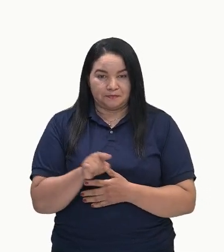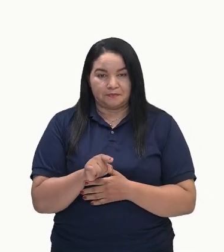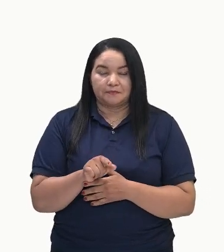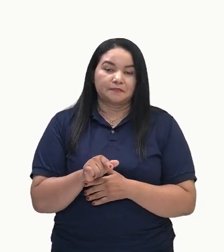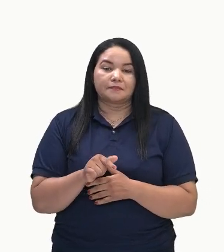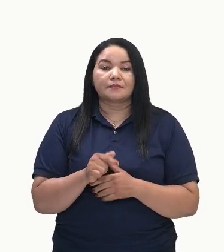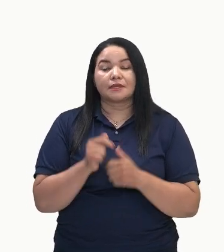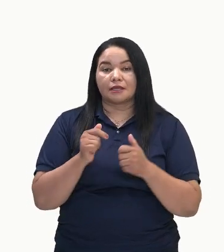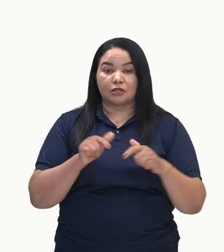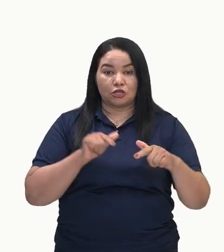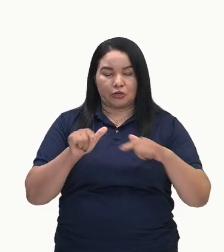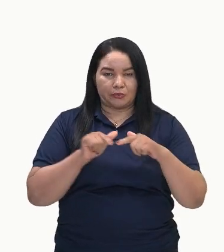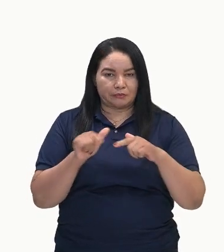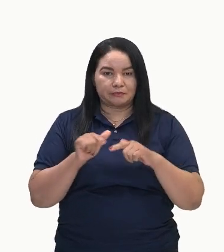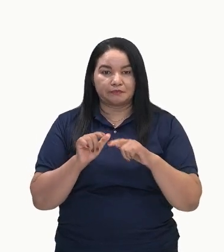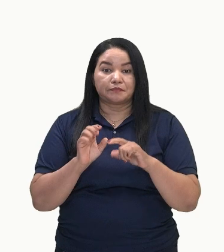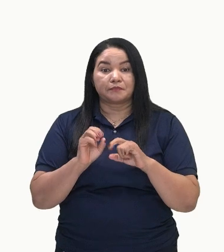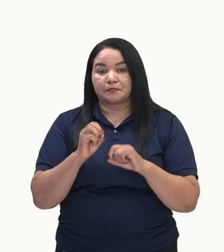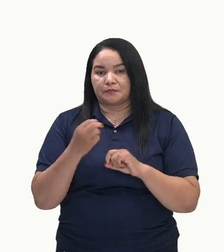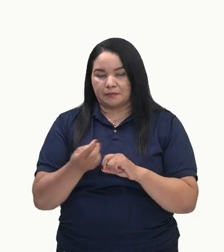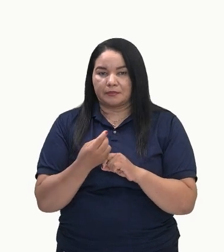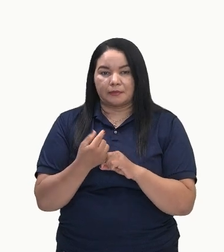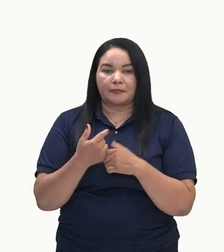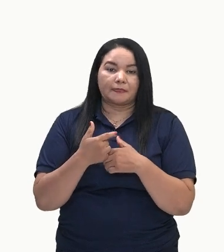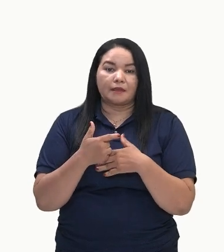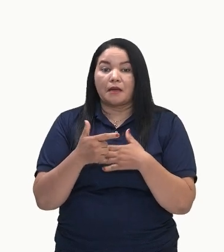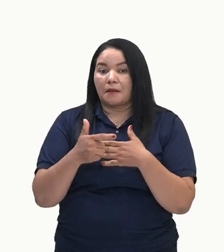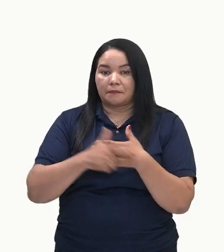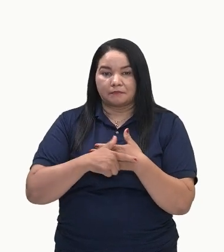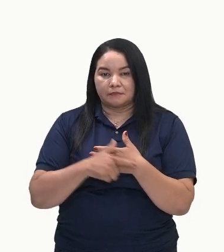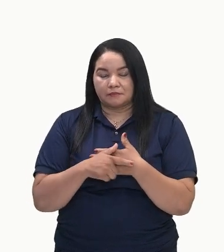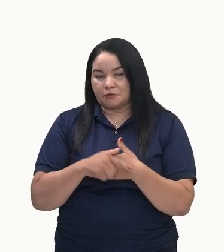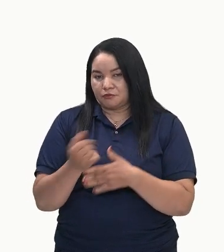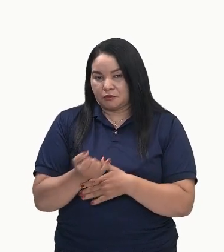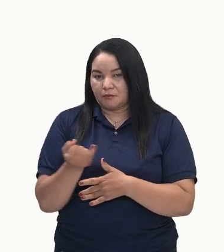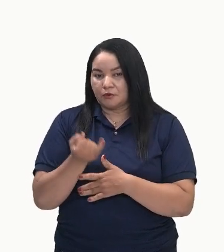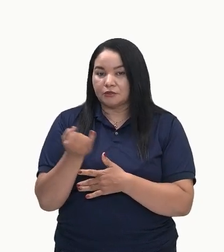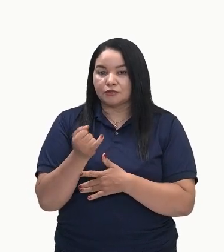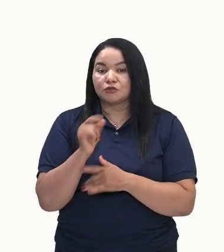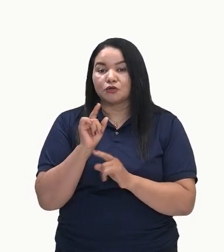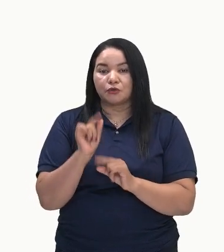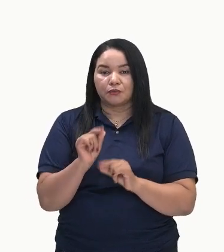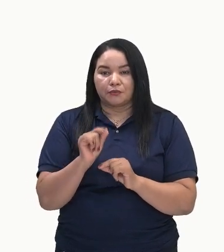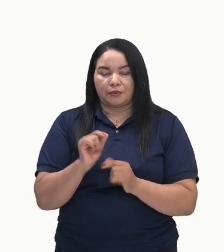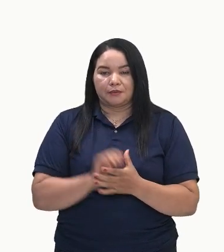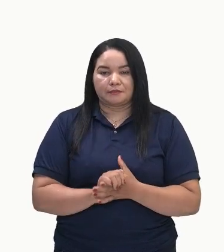eles desempenham um papel crucial em providenciar, em